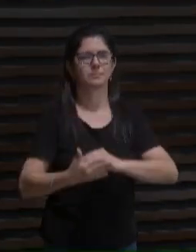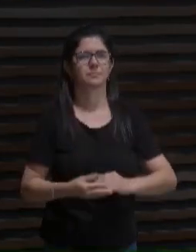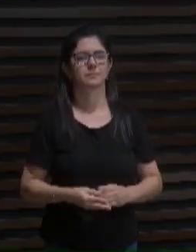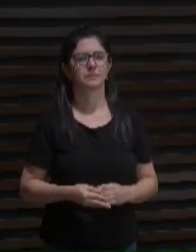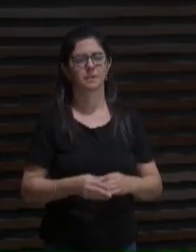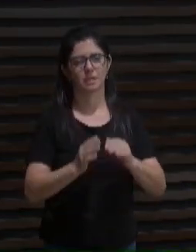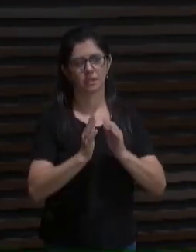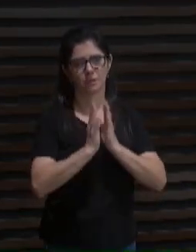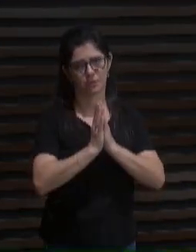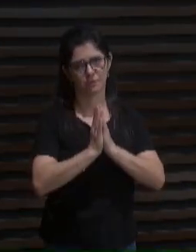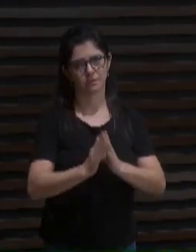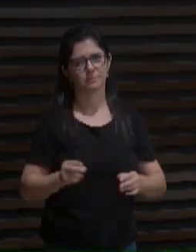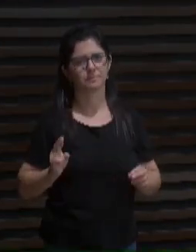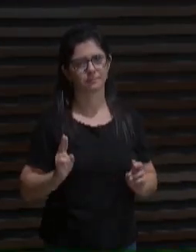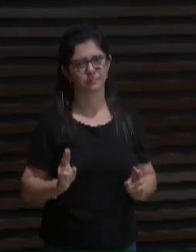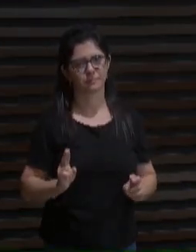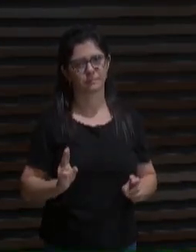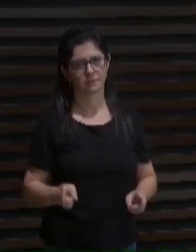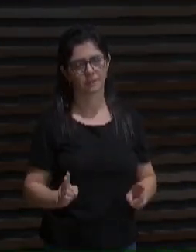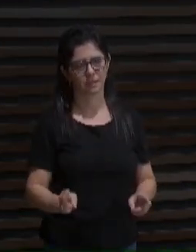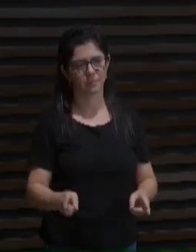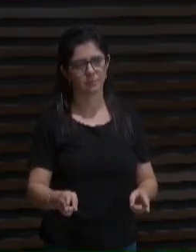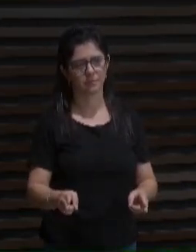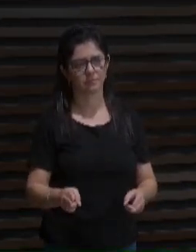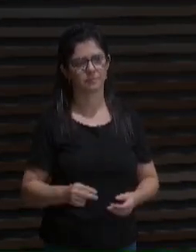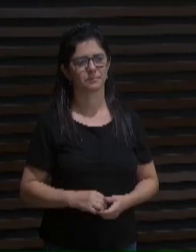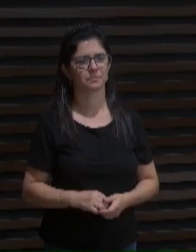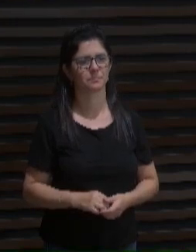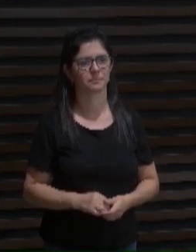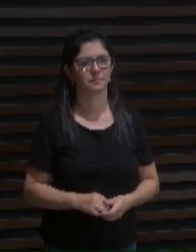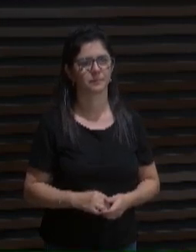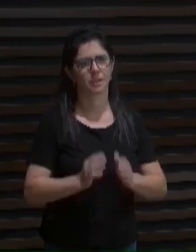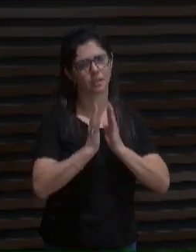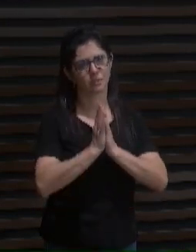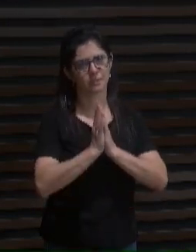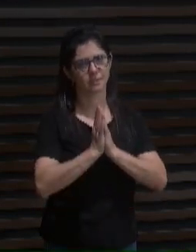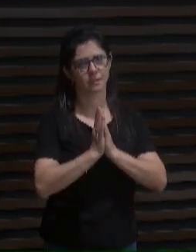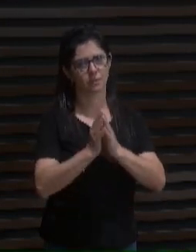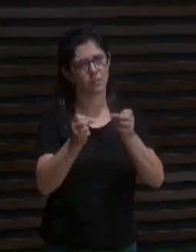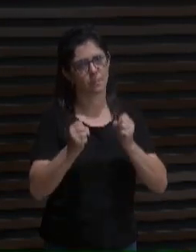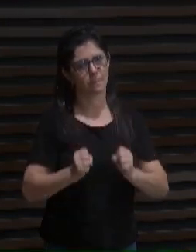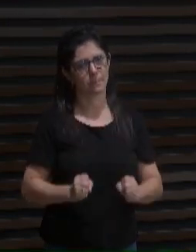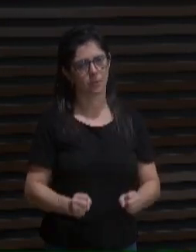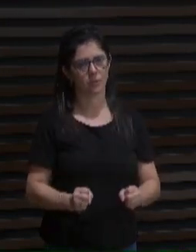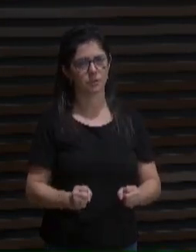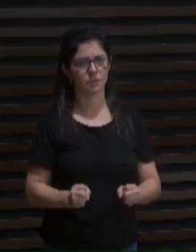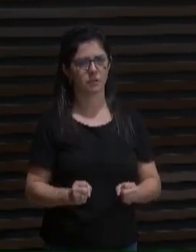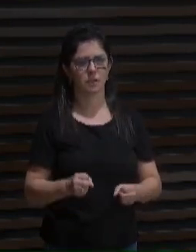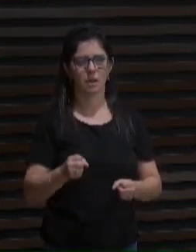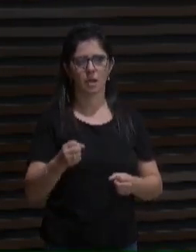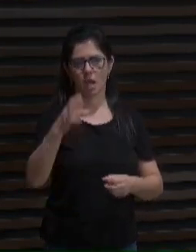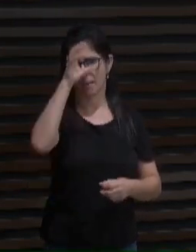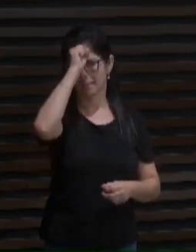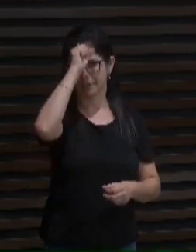Orem sempre, na nova tradução da linguagem de hoje. A oração pode ser aprendida por